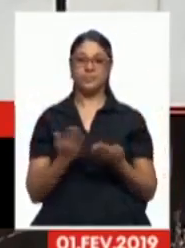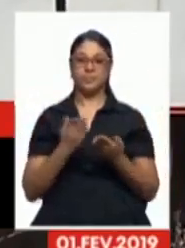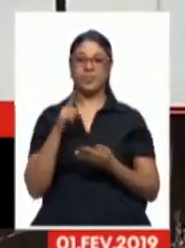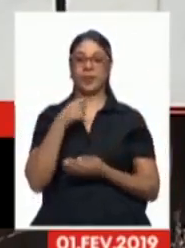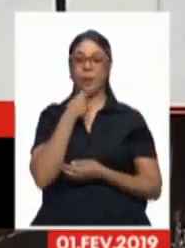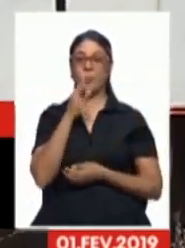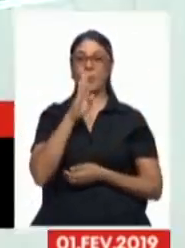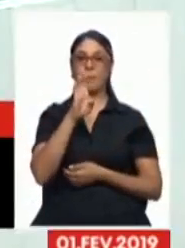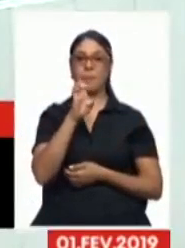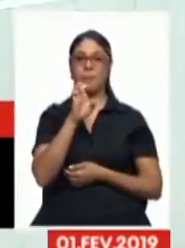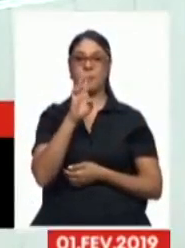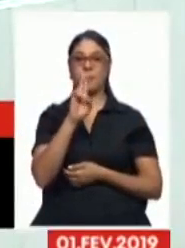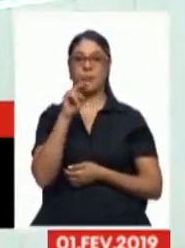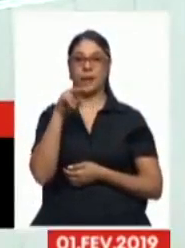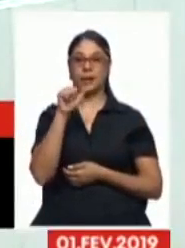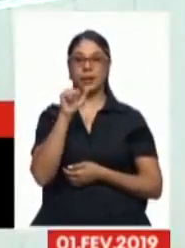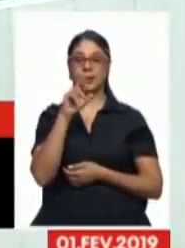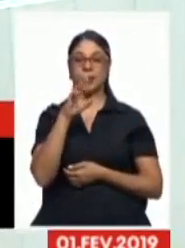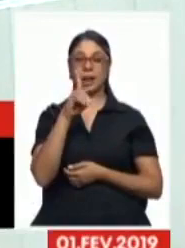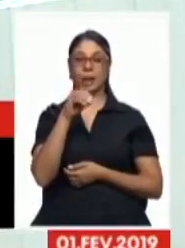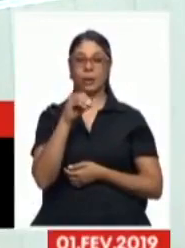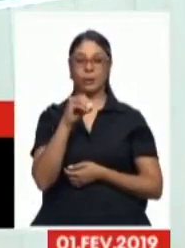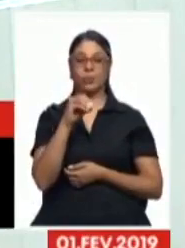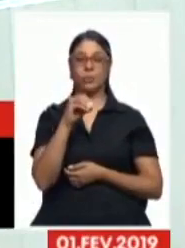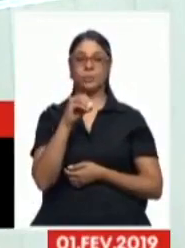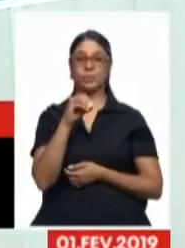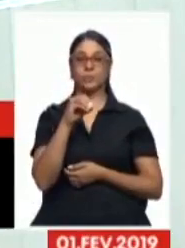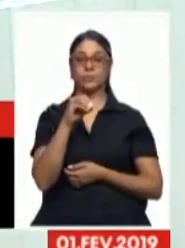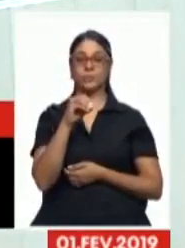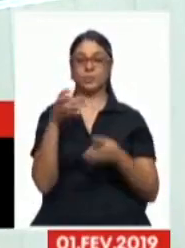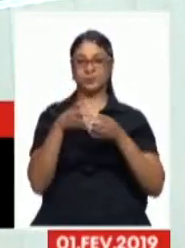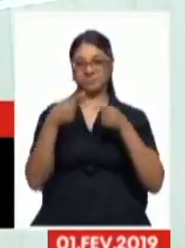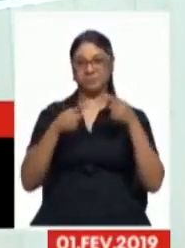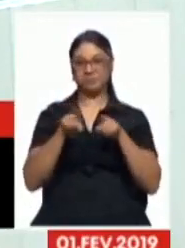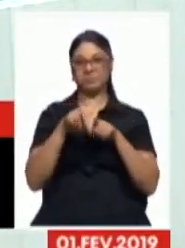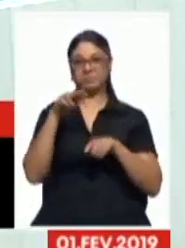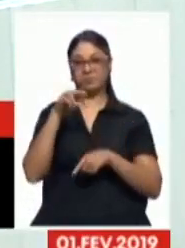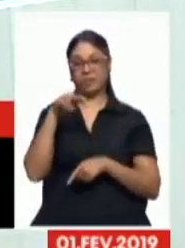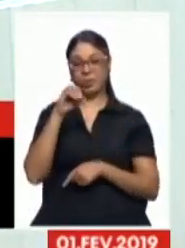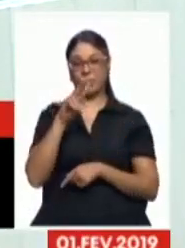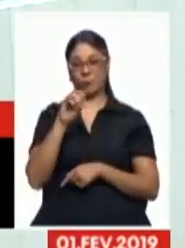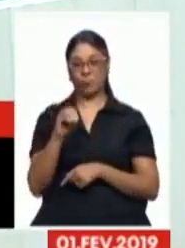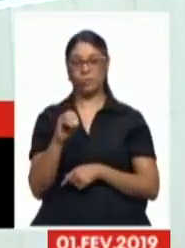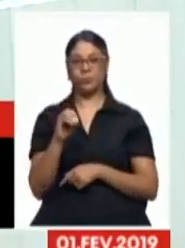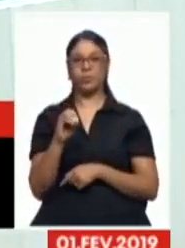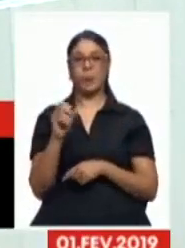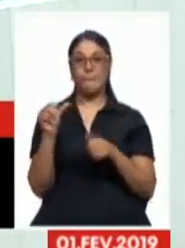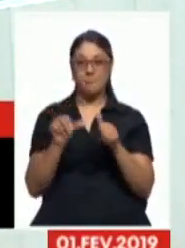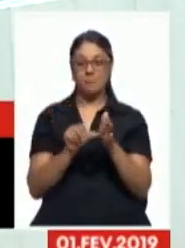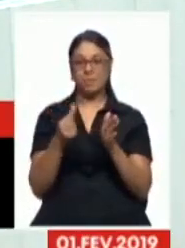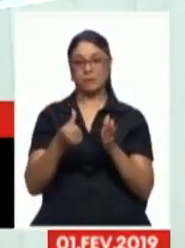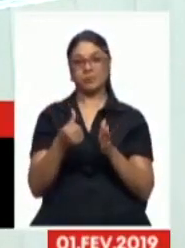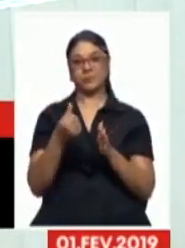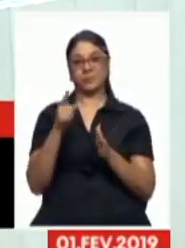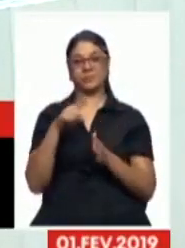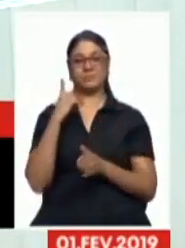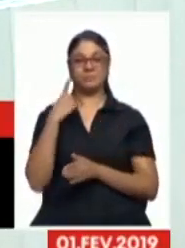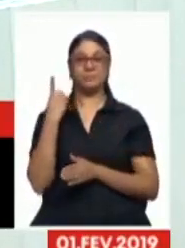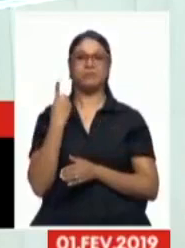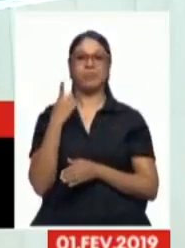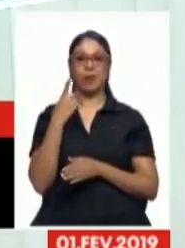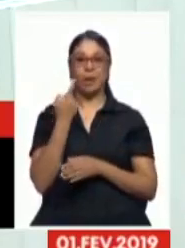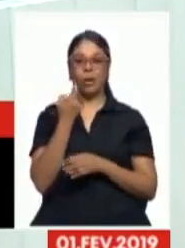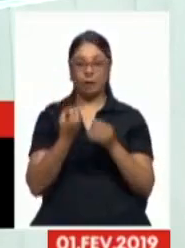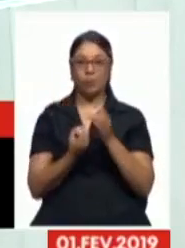Bernardo Bartolomeu Moreira, o Bartô do Novo, foi eleito para o seu primeiro mandato na Assembleia. É um dos fundadores do partido em